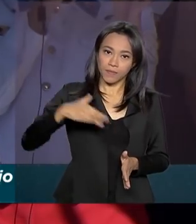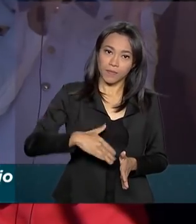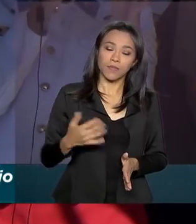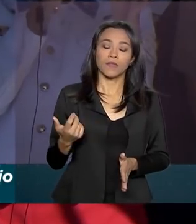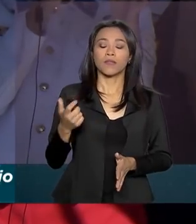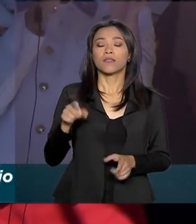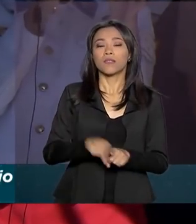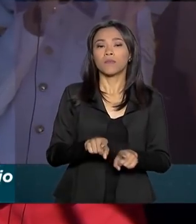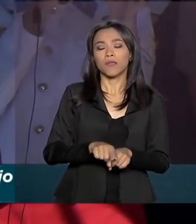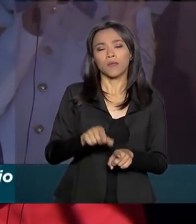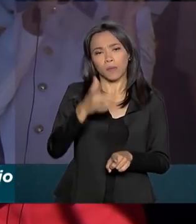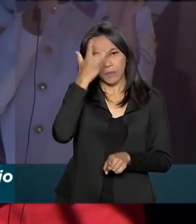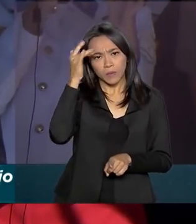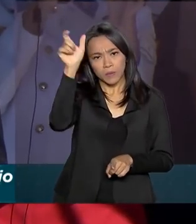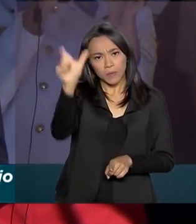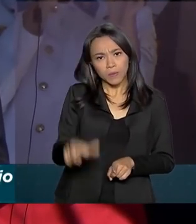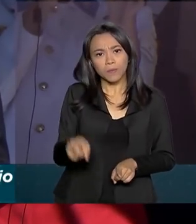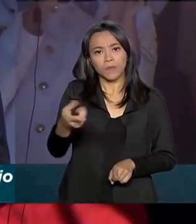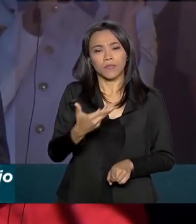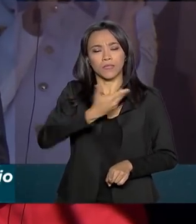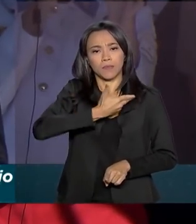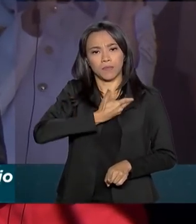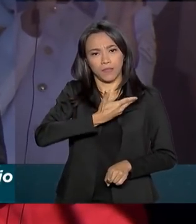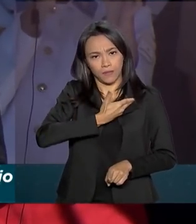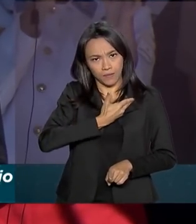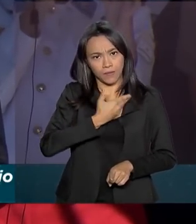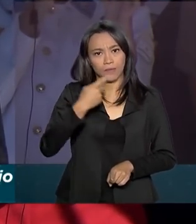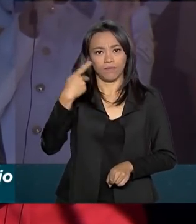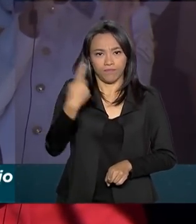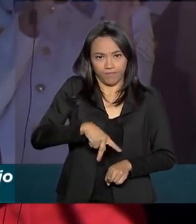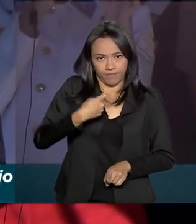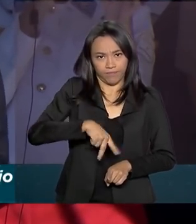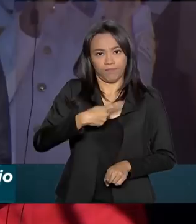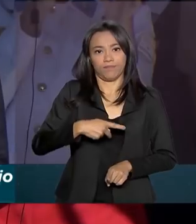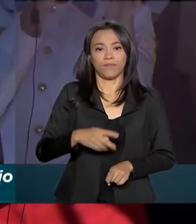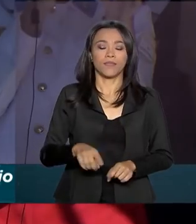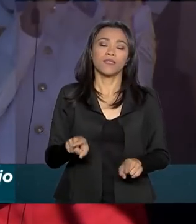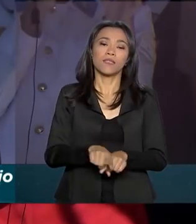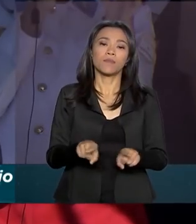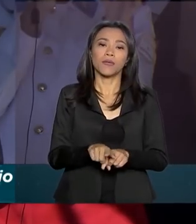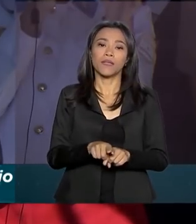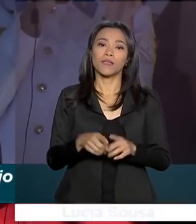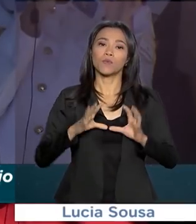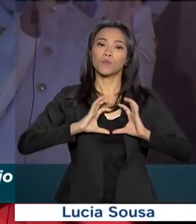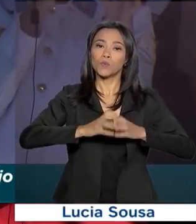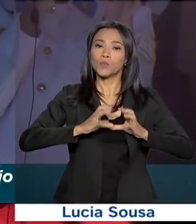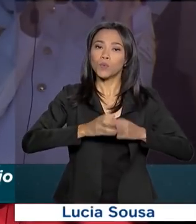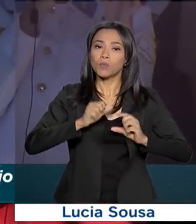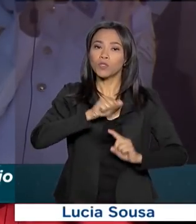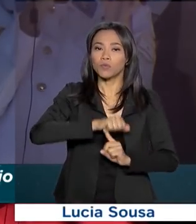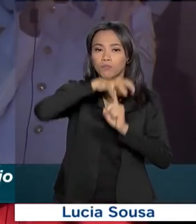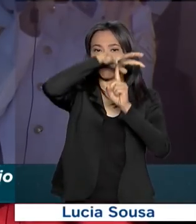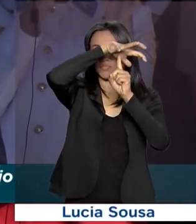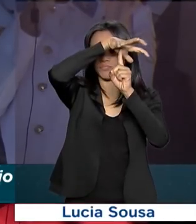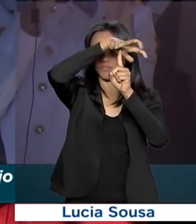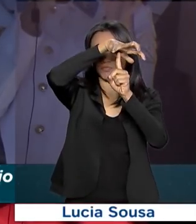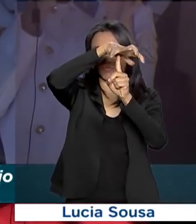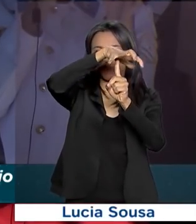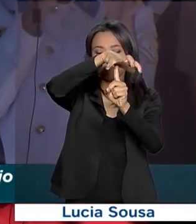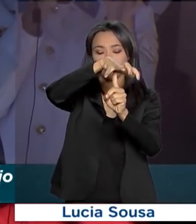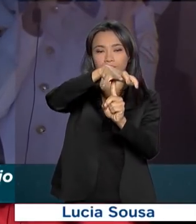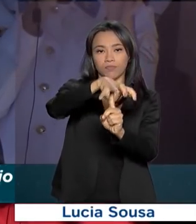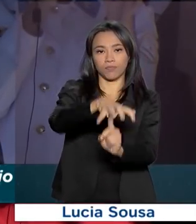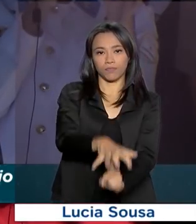militar das agulhas negras e da brigada de infantaria paraquedista na pessoa de quem também cumprimento toda a